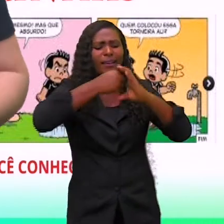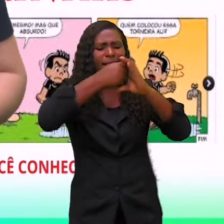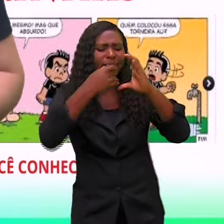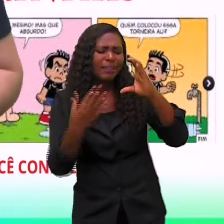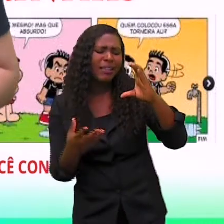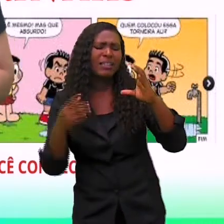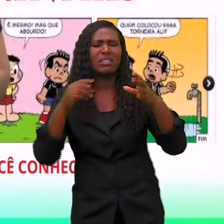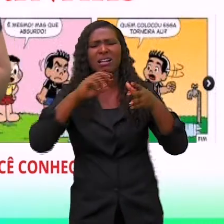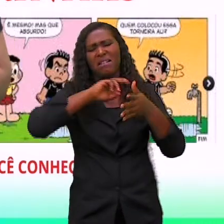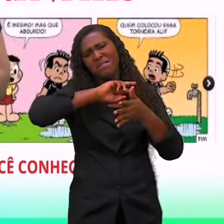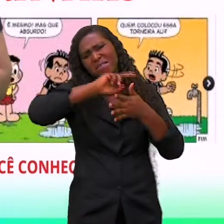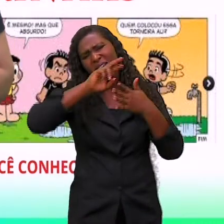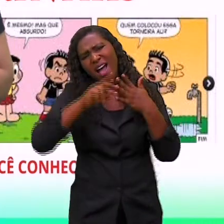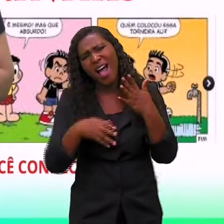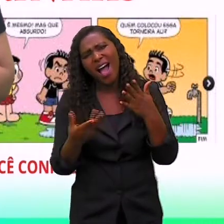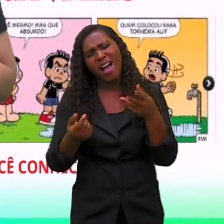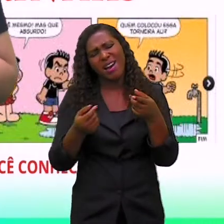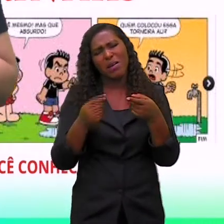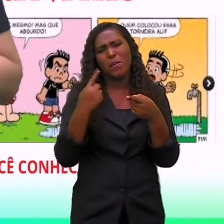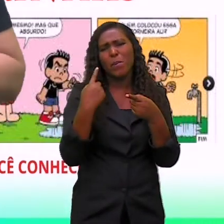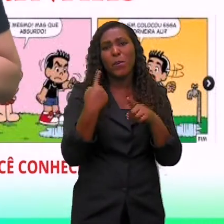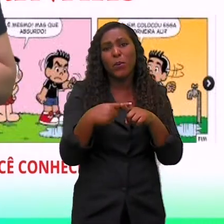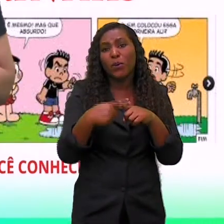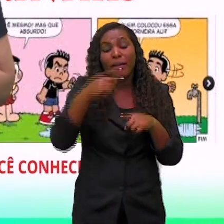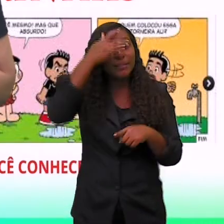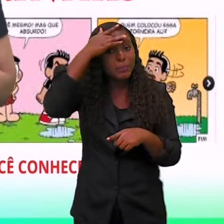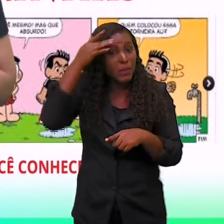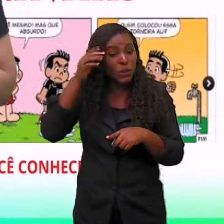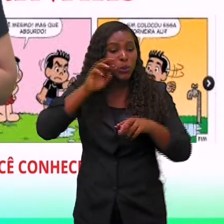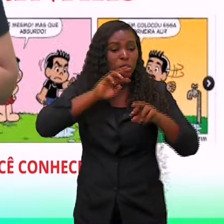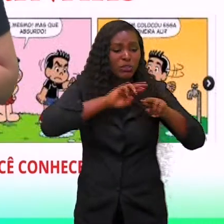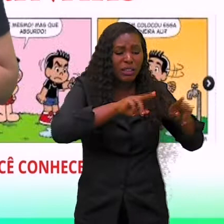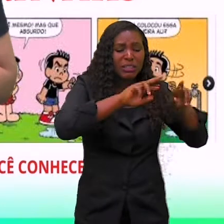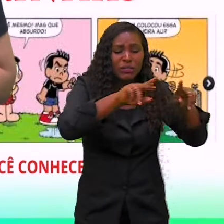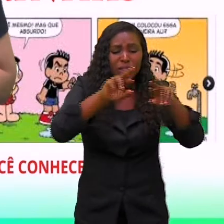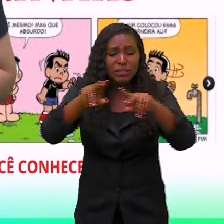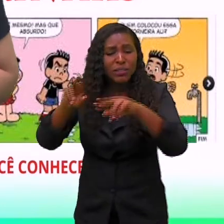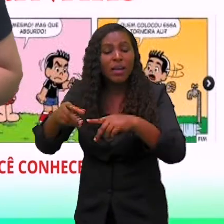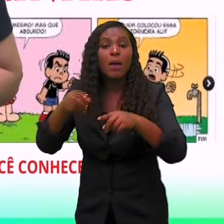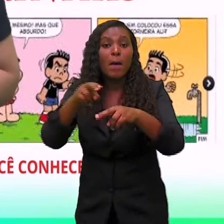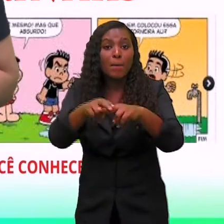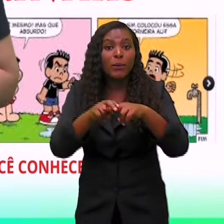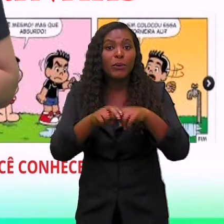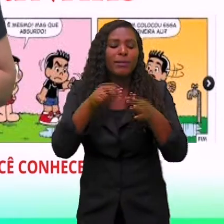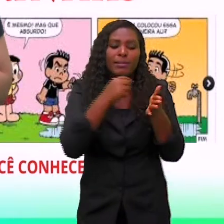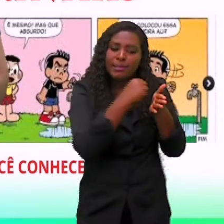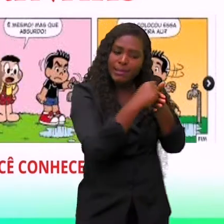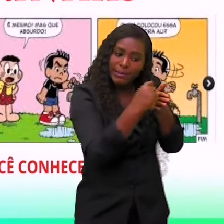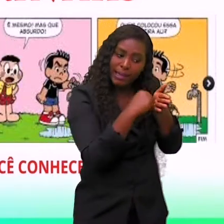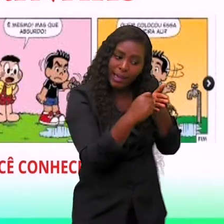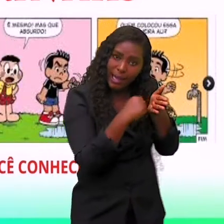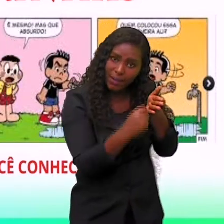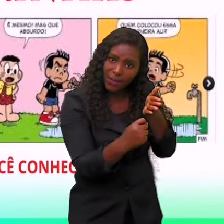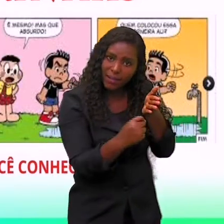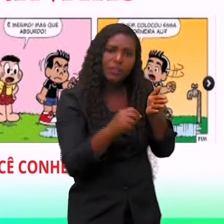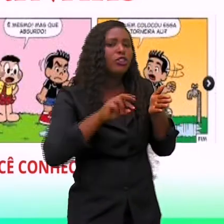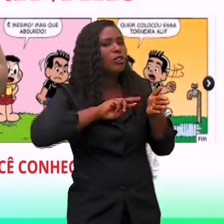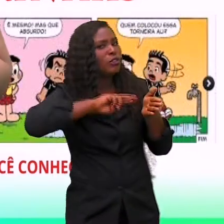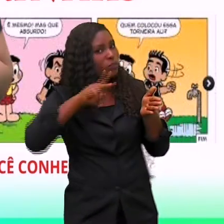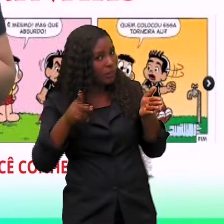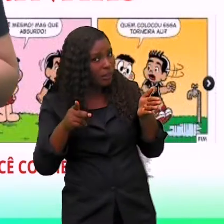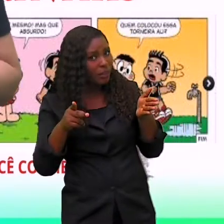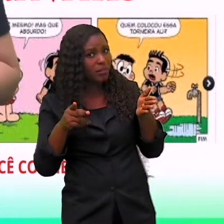do autor, conteúdo, composição e função. E essas características, estudantes,